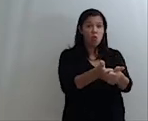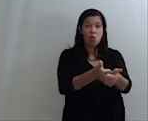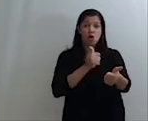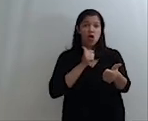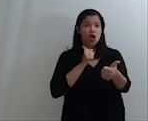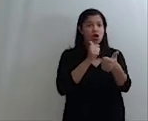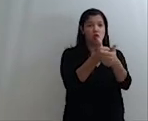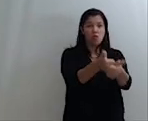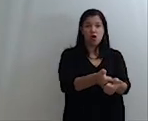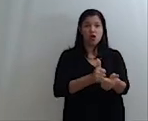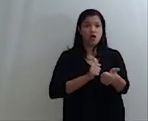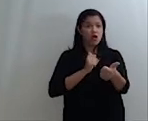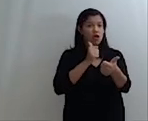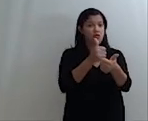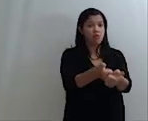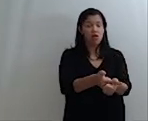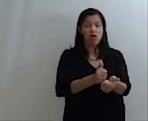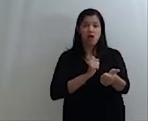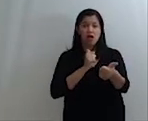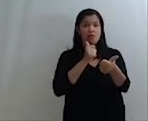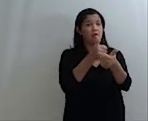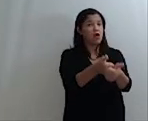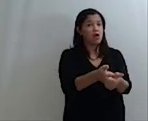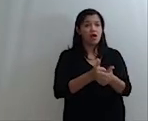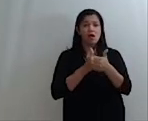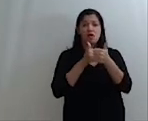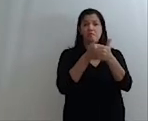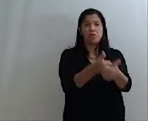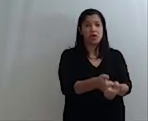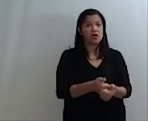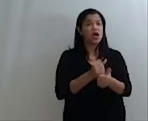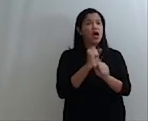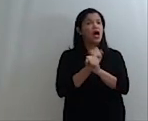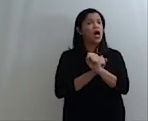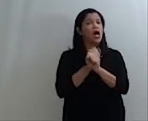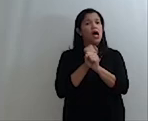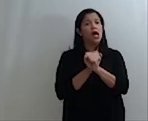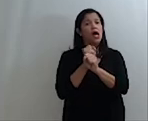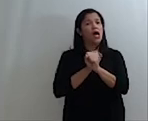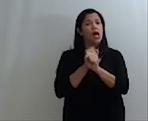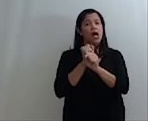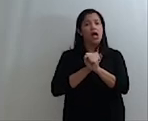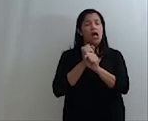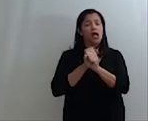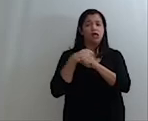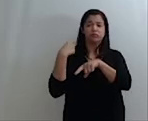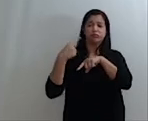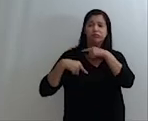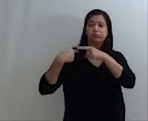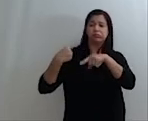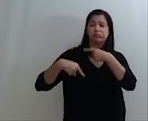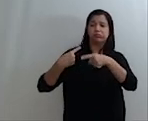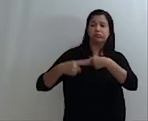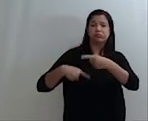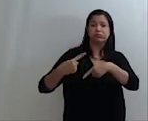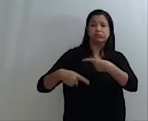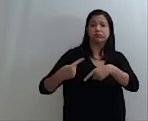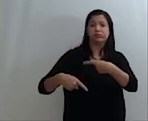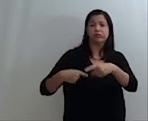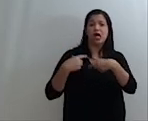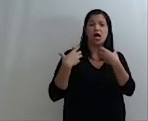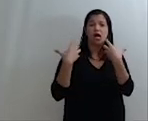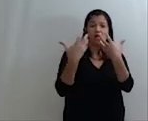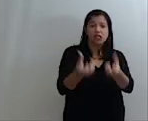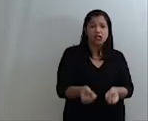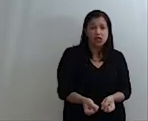essa orientação que vem já décadas né E claro evidente que eh quando há